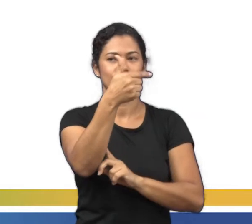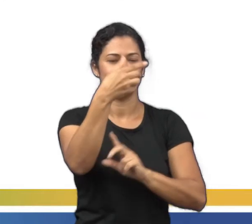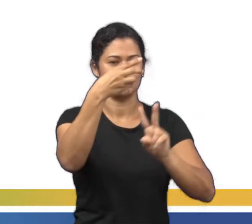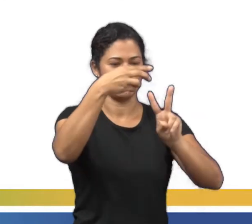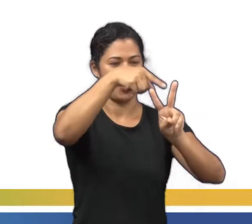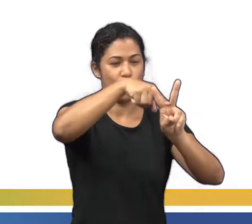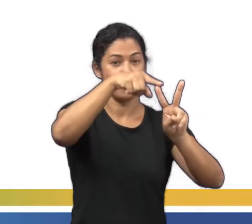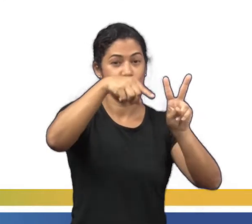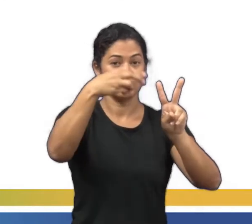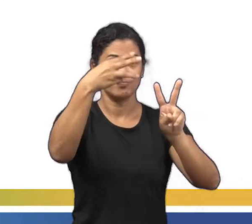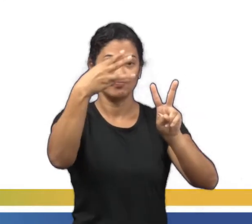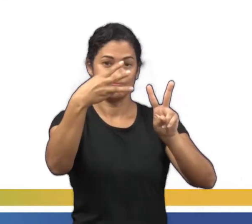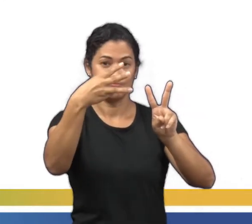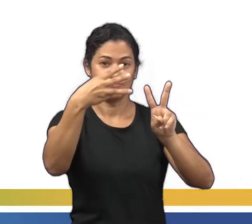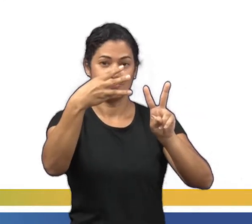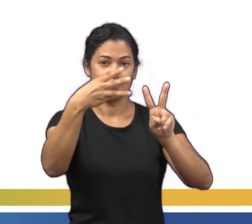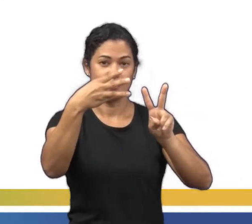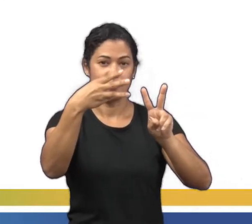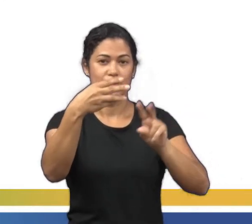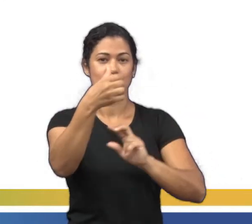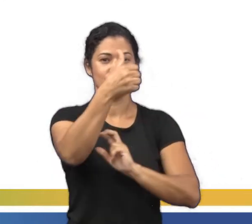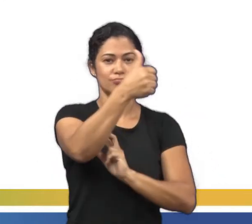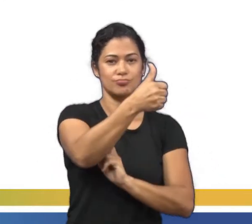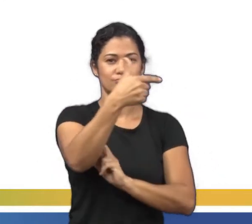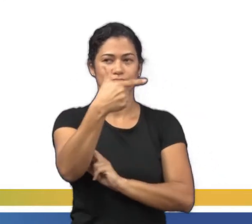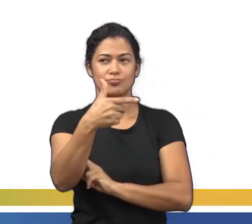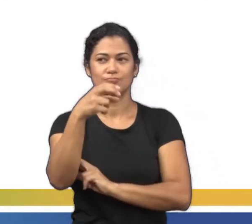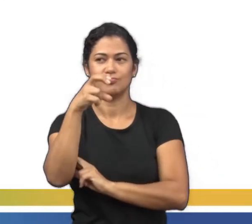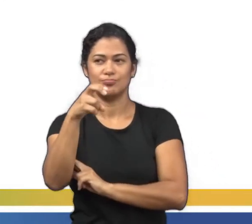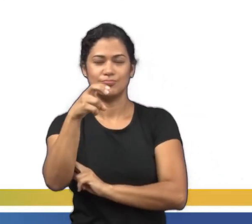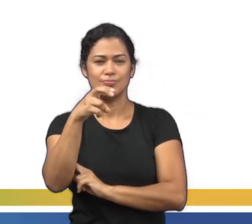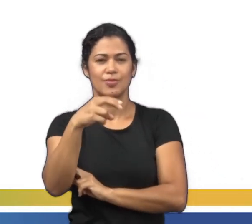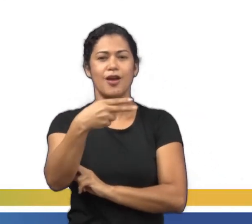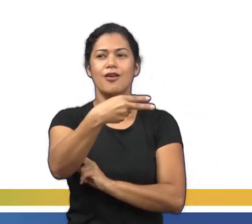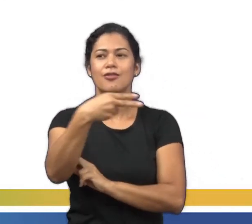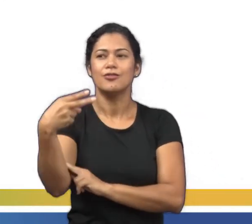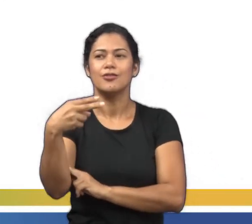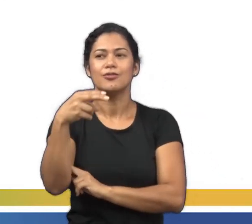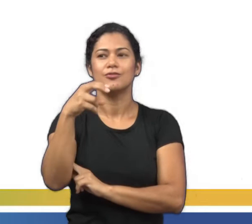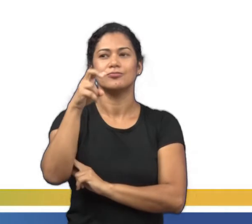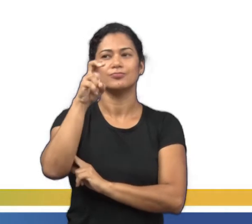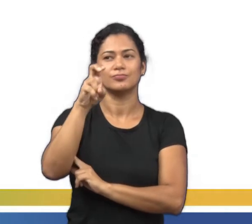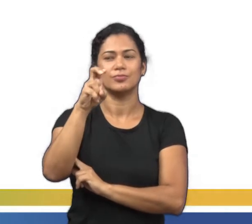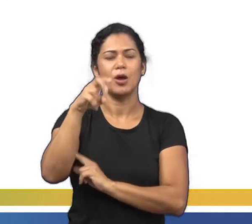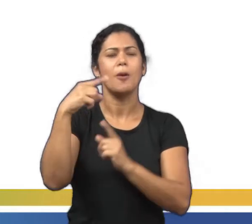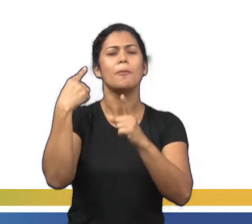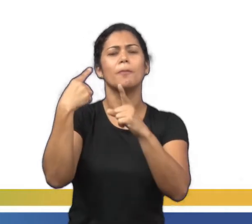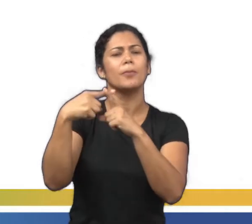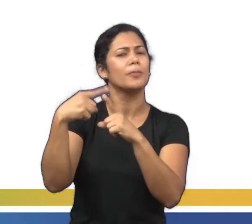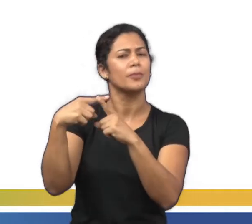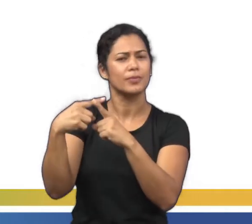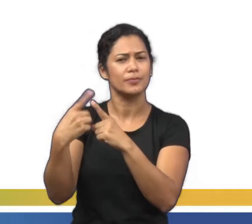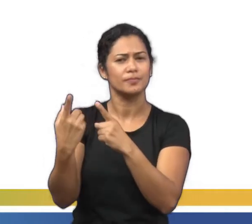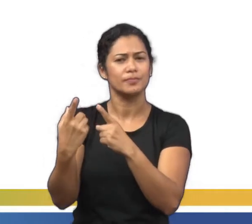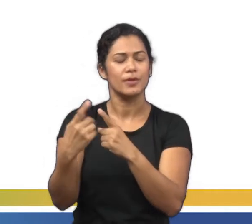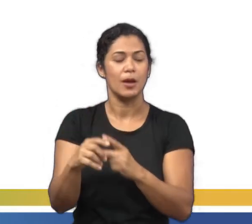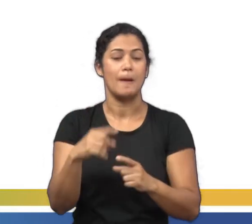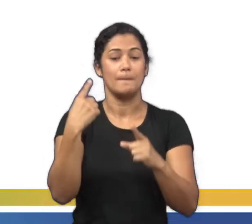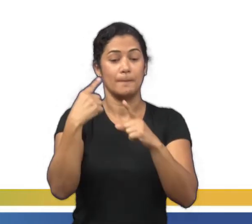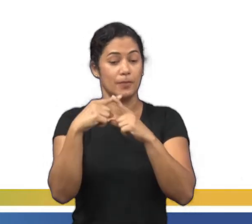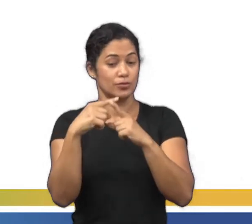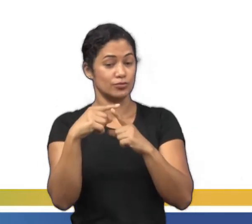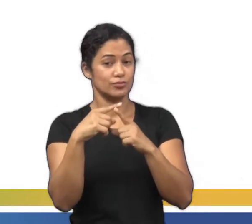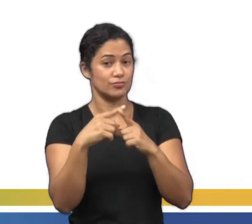pois 5 ao cubo é igual a 125. Ou seja, eu tenho que pensar que